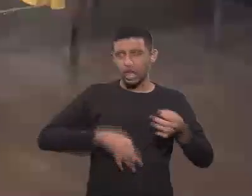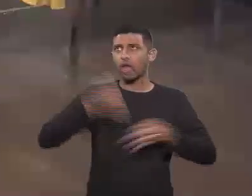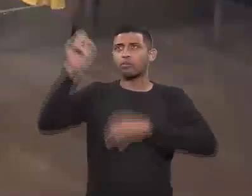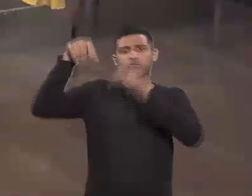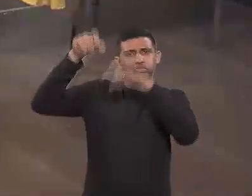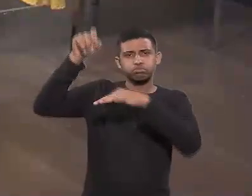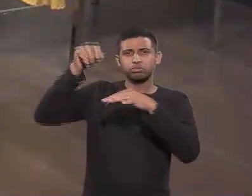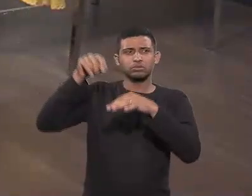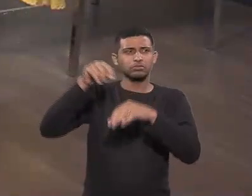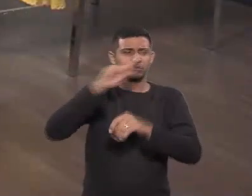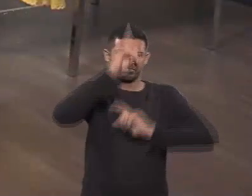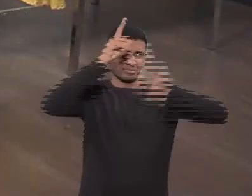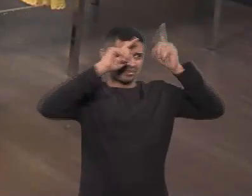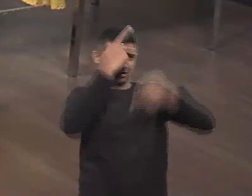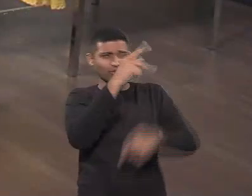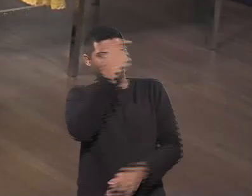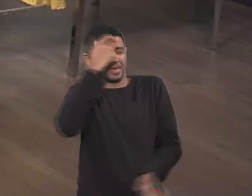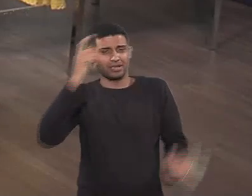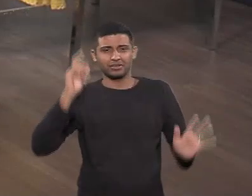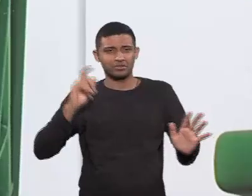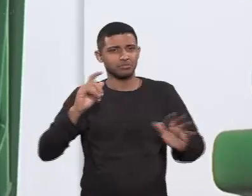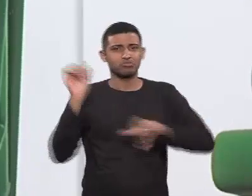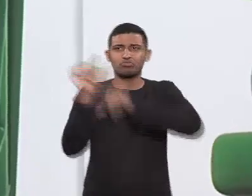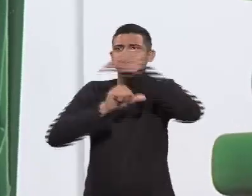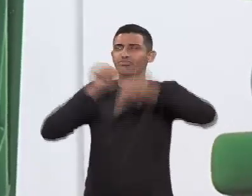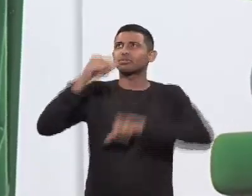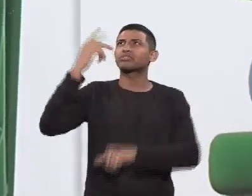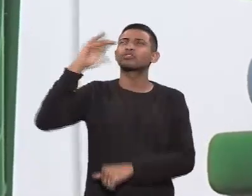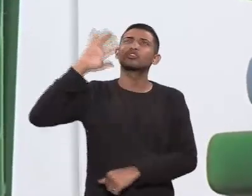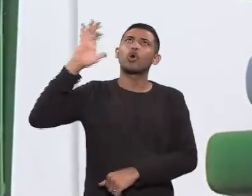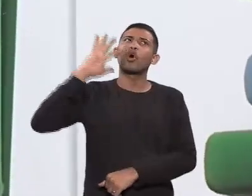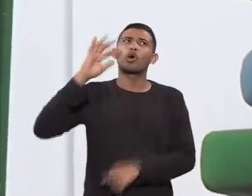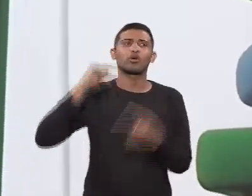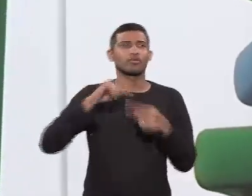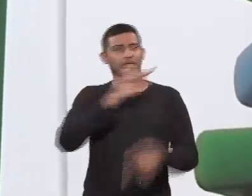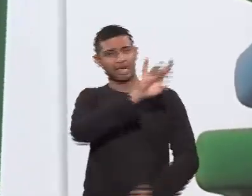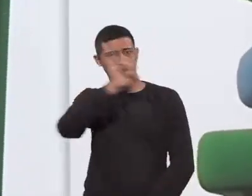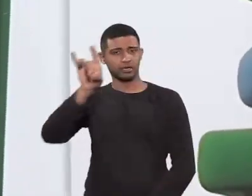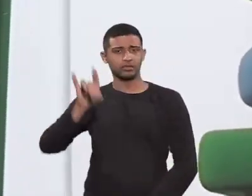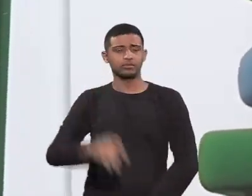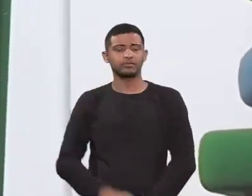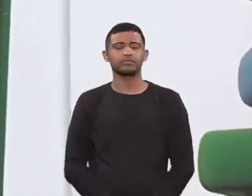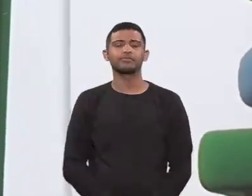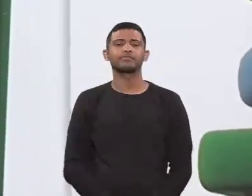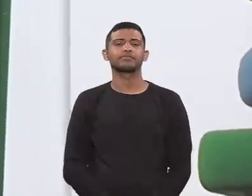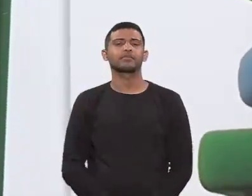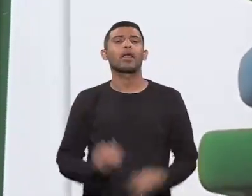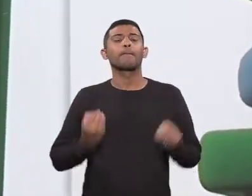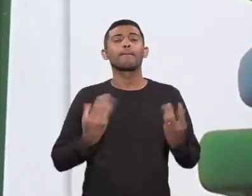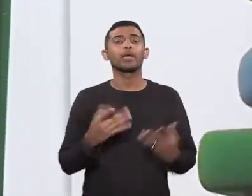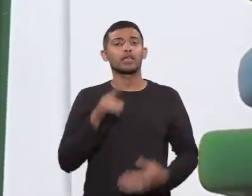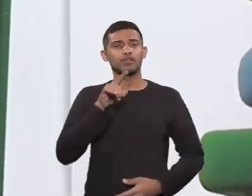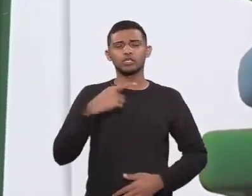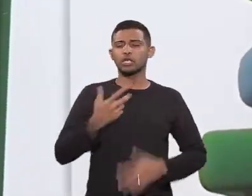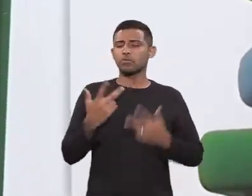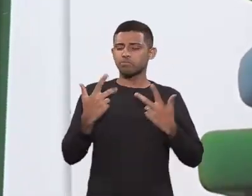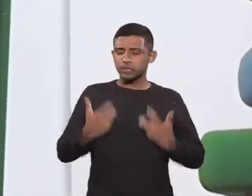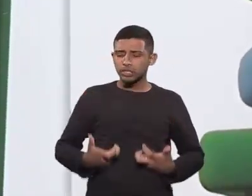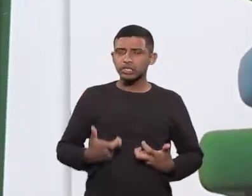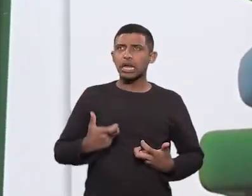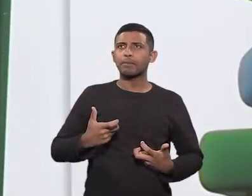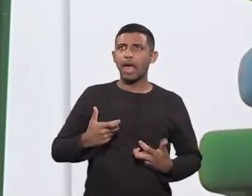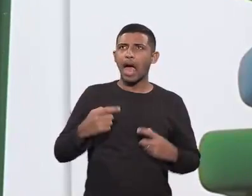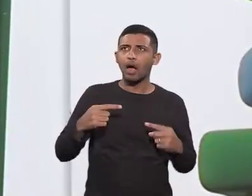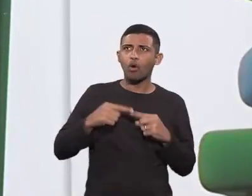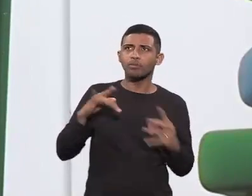pode vir através do que você quiser, né? Transformar aquilo num sonho teu, em uma realidade, né? Para que você se reconheça